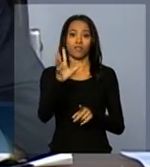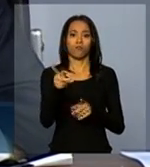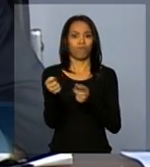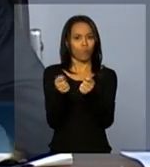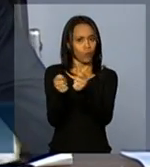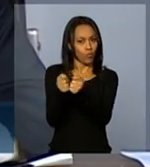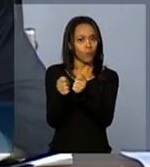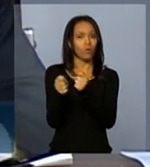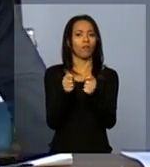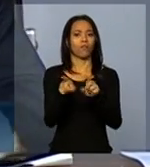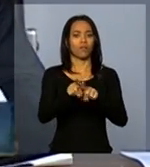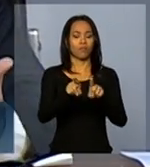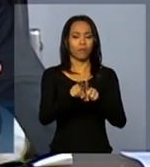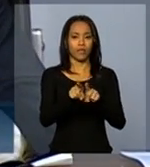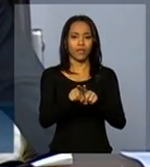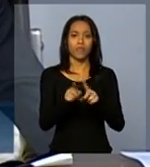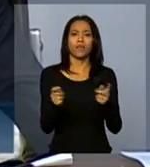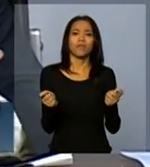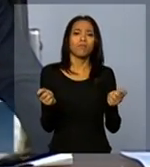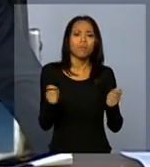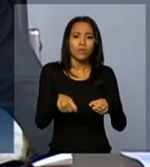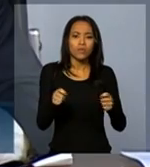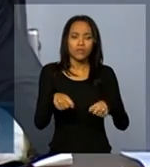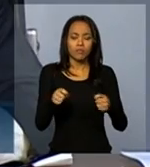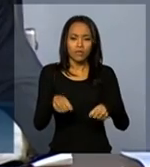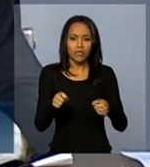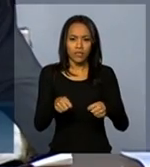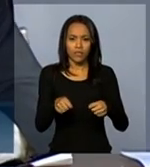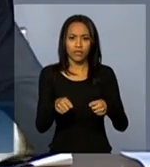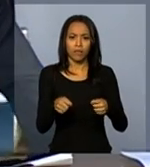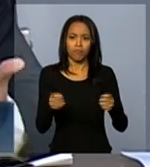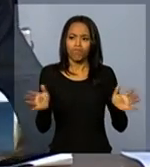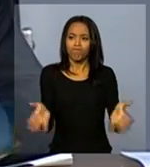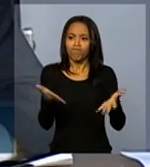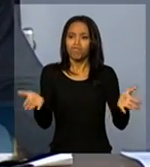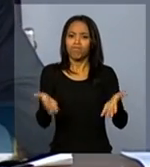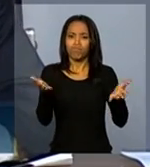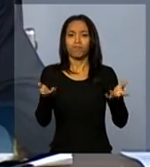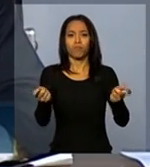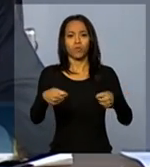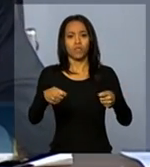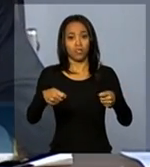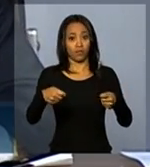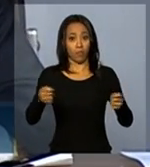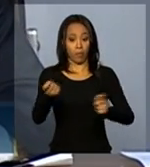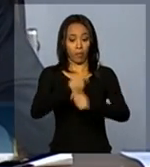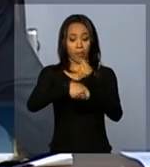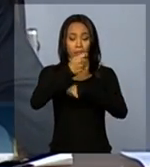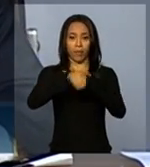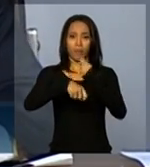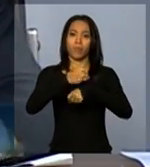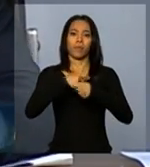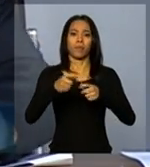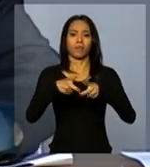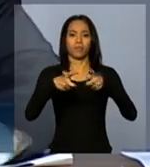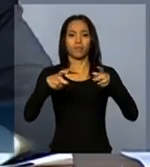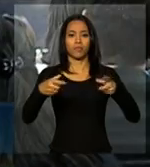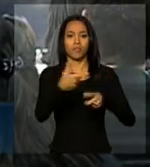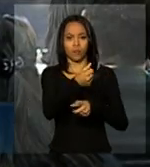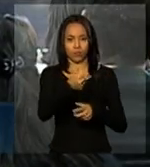controle e, portanto, cria condições favoráveis para um crescimento maior da economia brasileira em 2014.